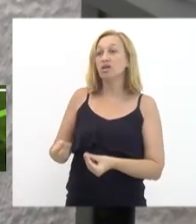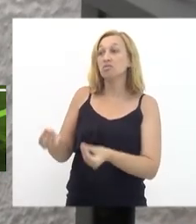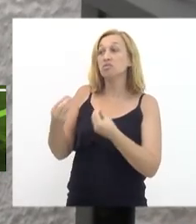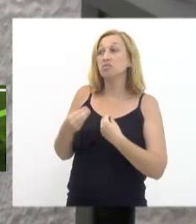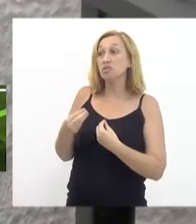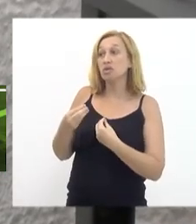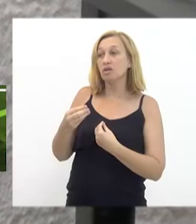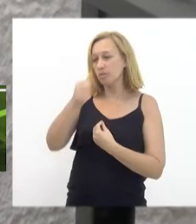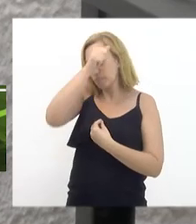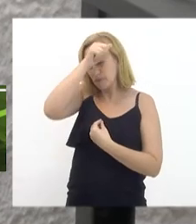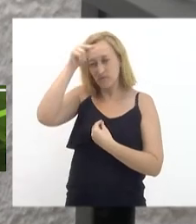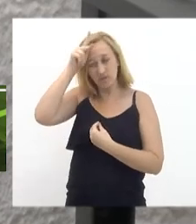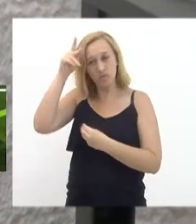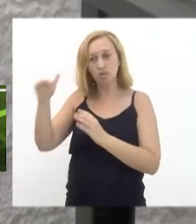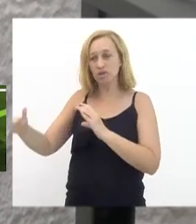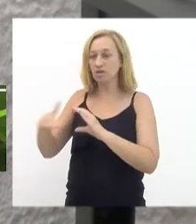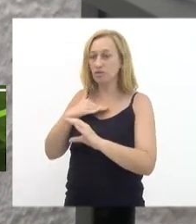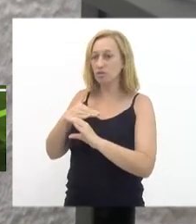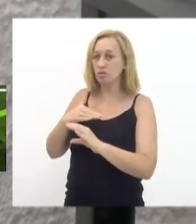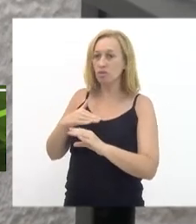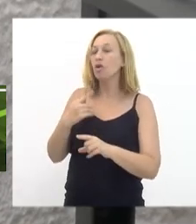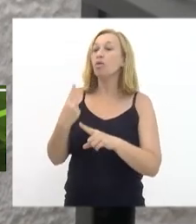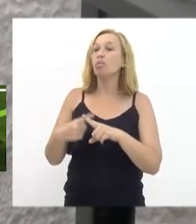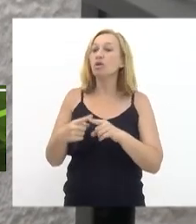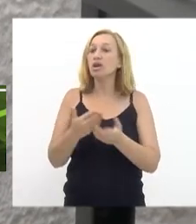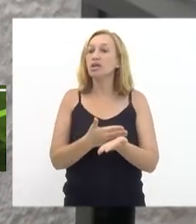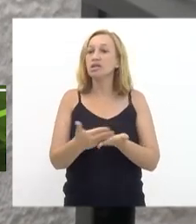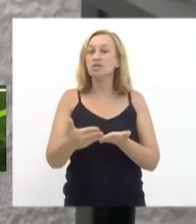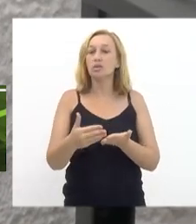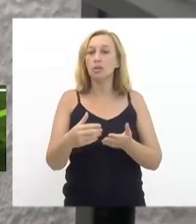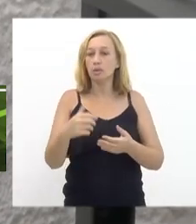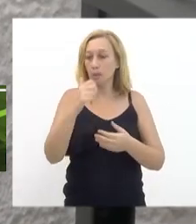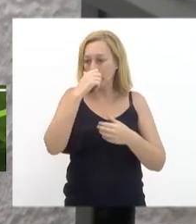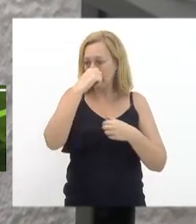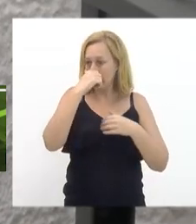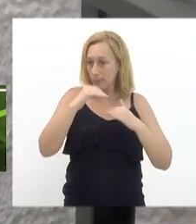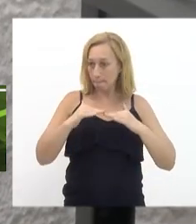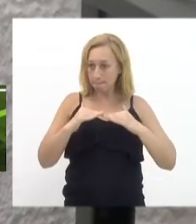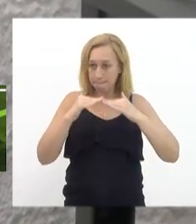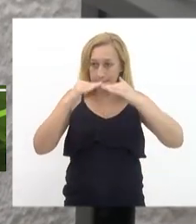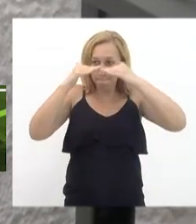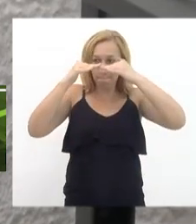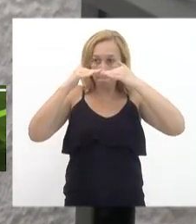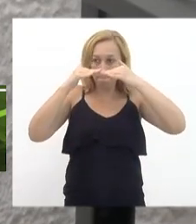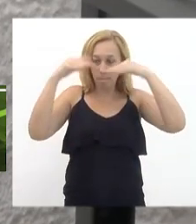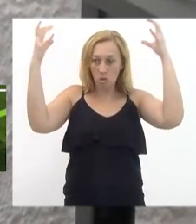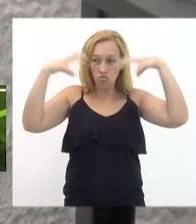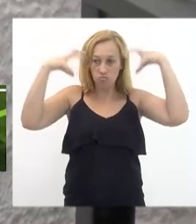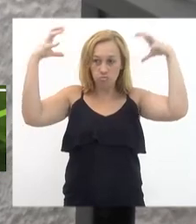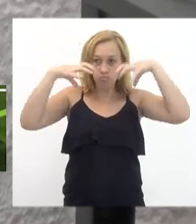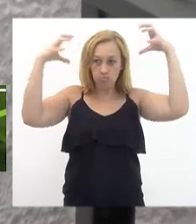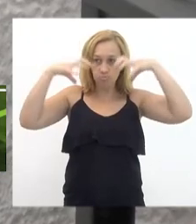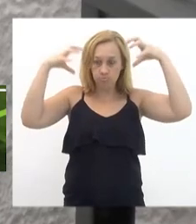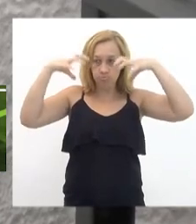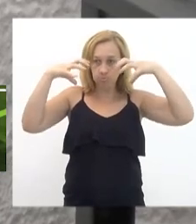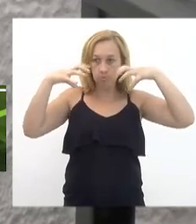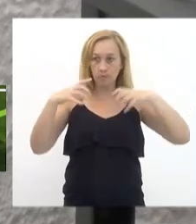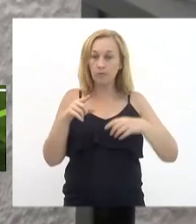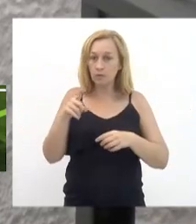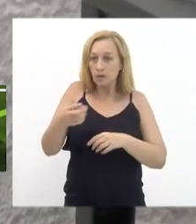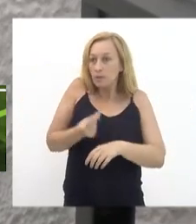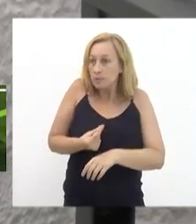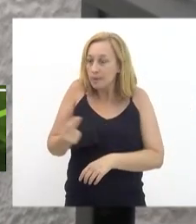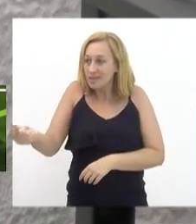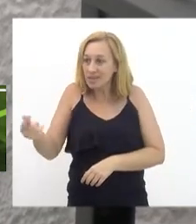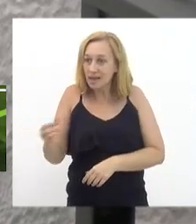dar uma de início porque quando a larga Cardoso Moreira que é a cidade que mais sofre com existentes no estado se você